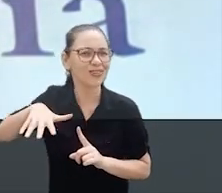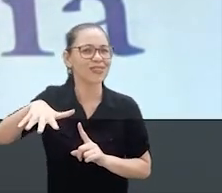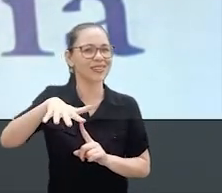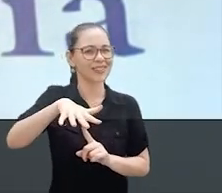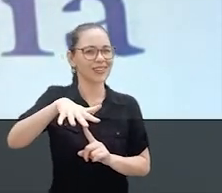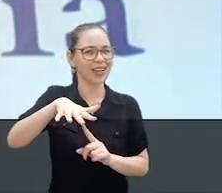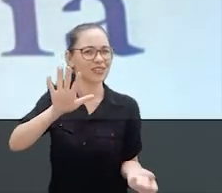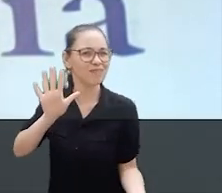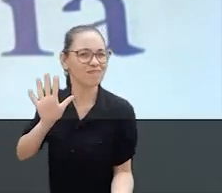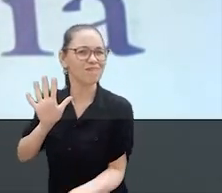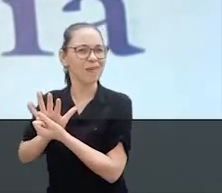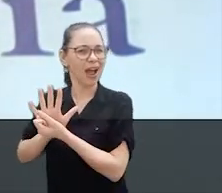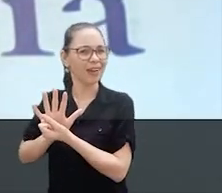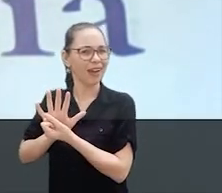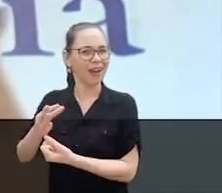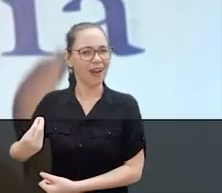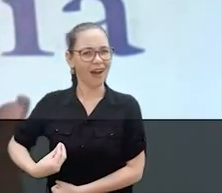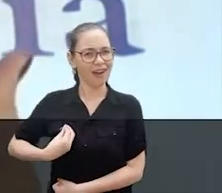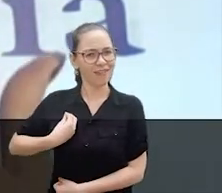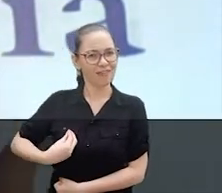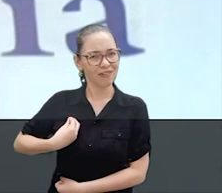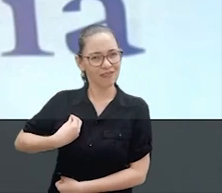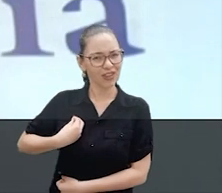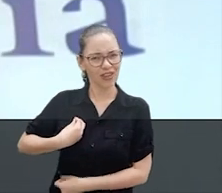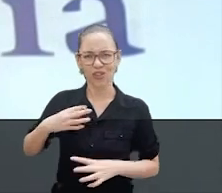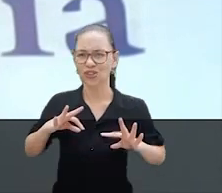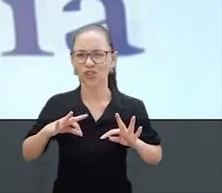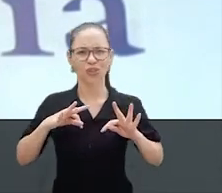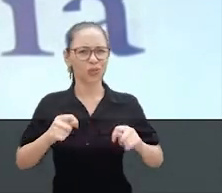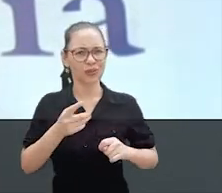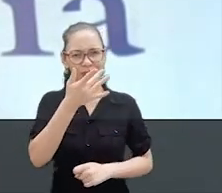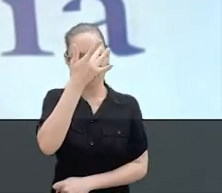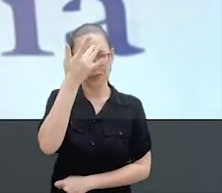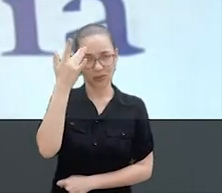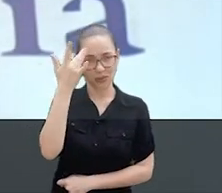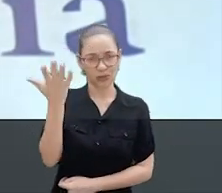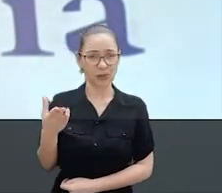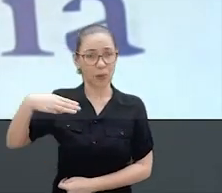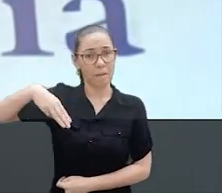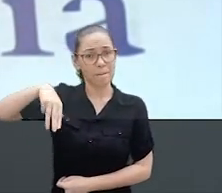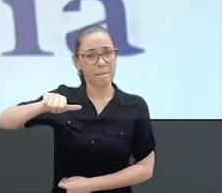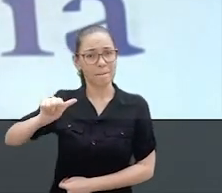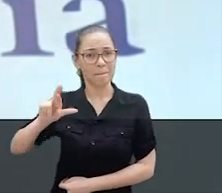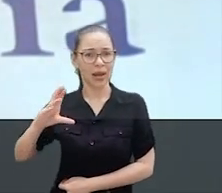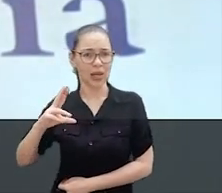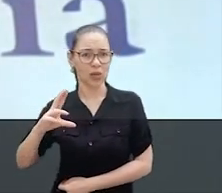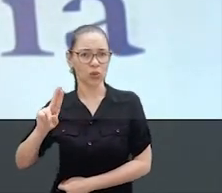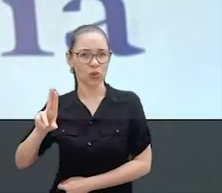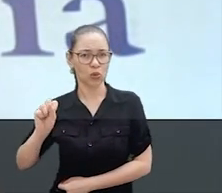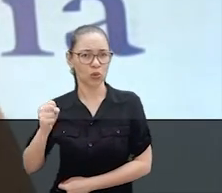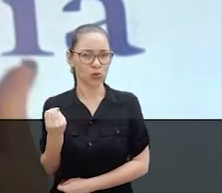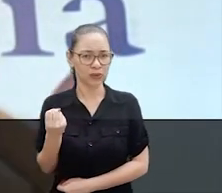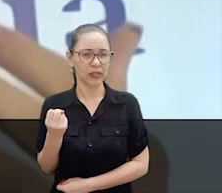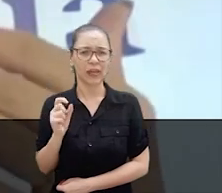que marcam a história do Sistema Conselhos de Psicologia. O Marcos Vinícius, ele tem